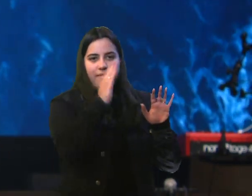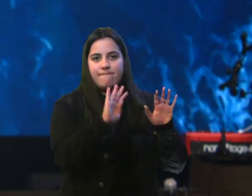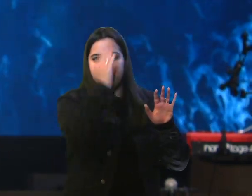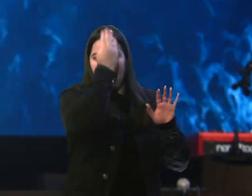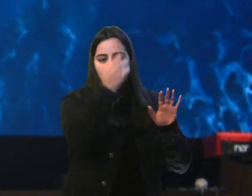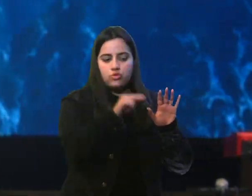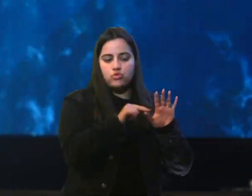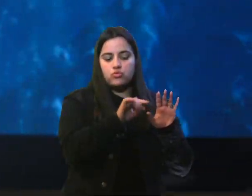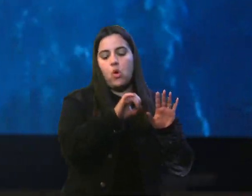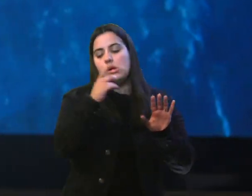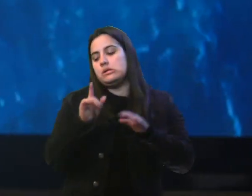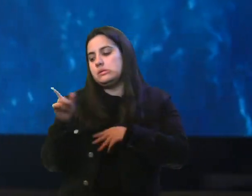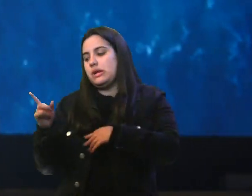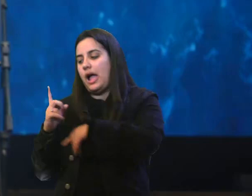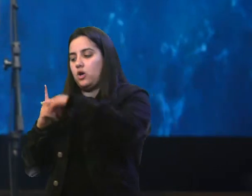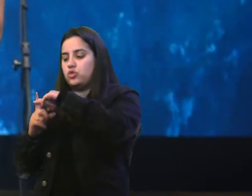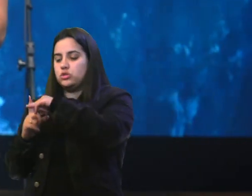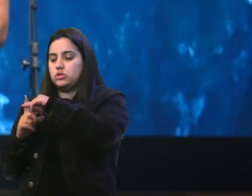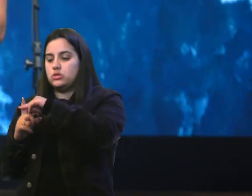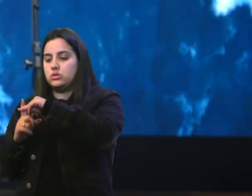Reconhecer os nossos próprios erros,